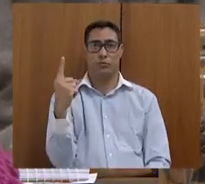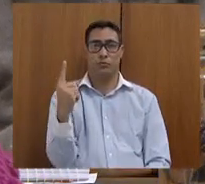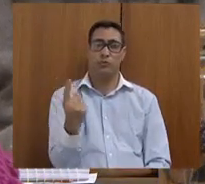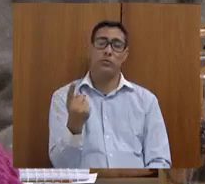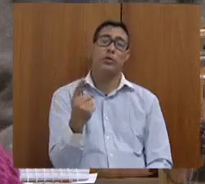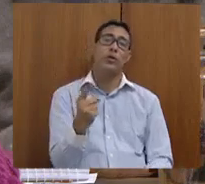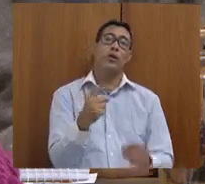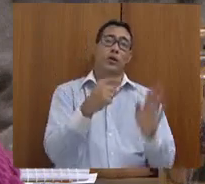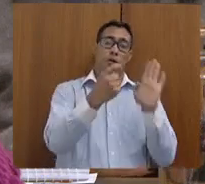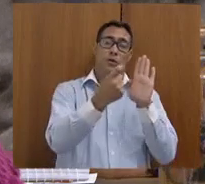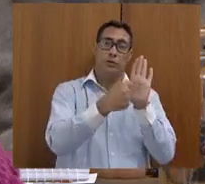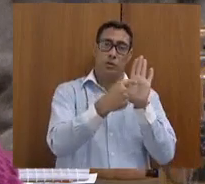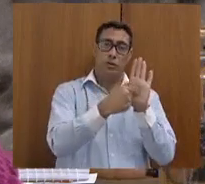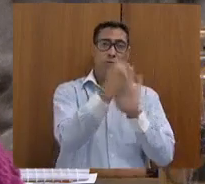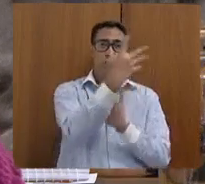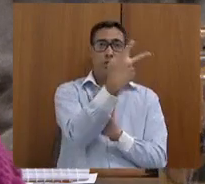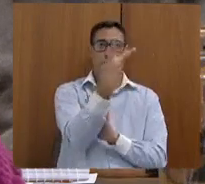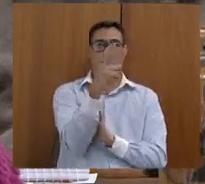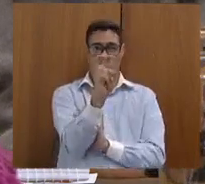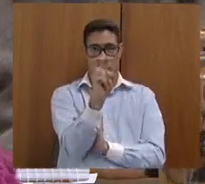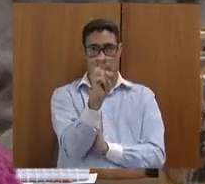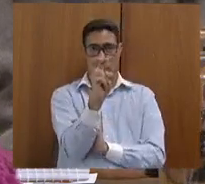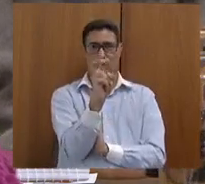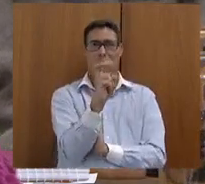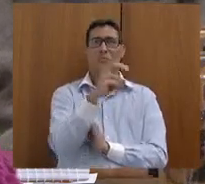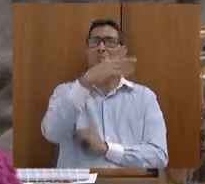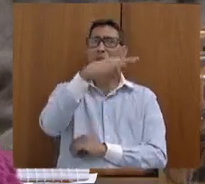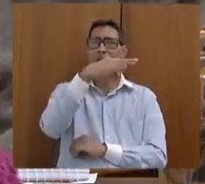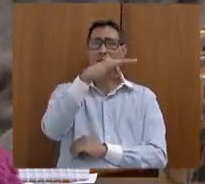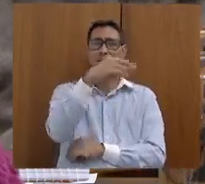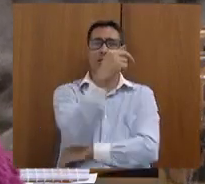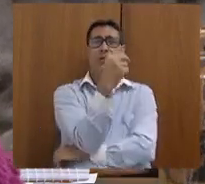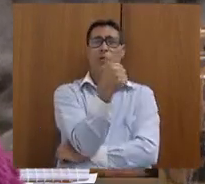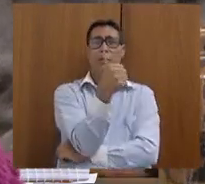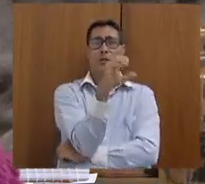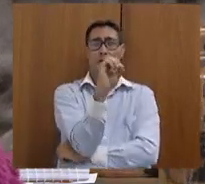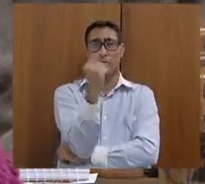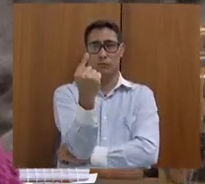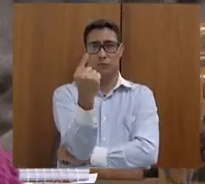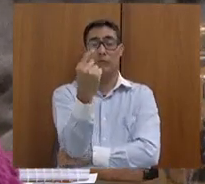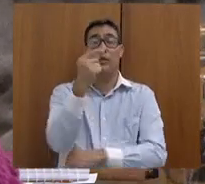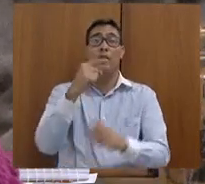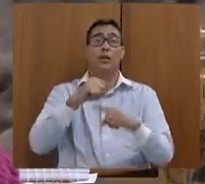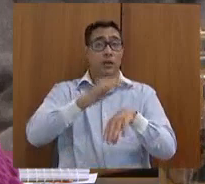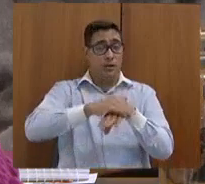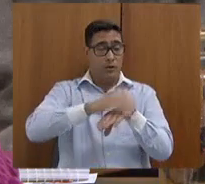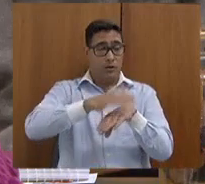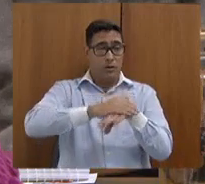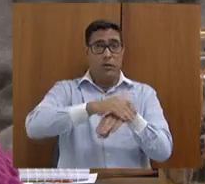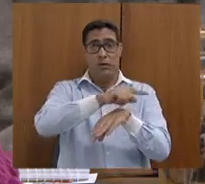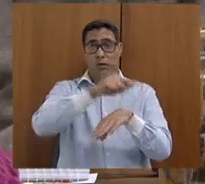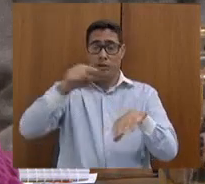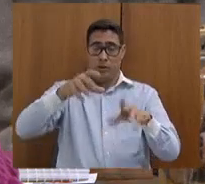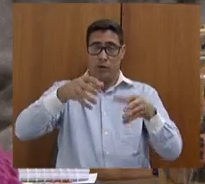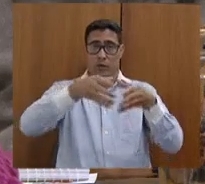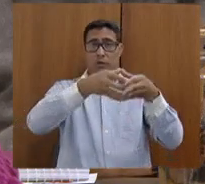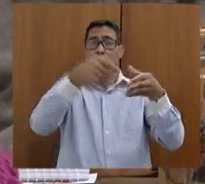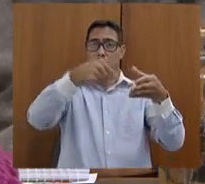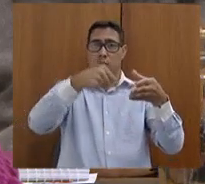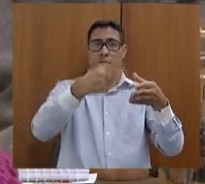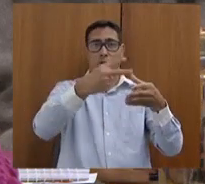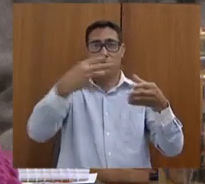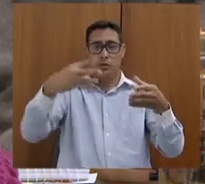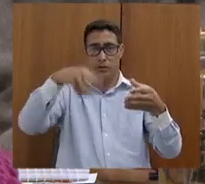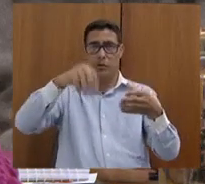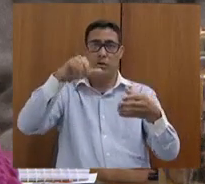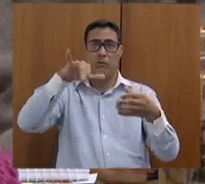495 página parece que é 101 em sessão plenária dessa corte realizada em 23